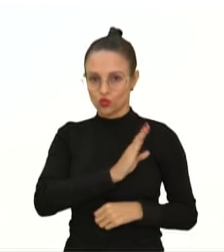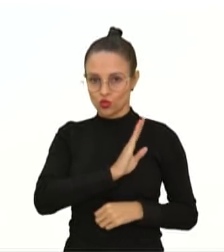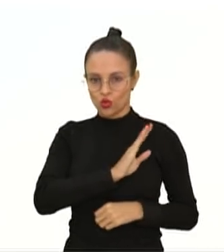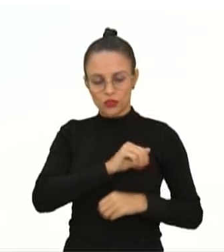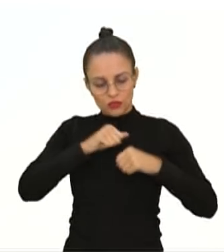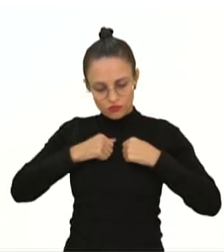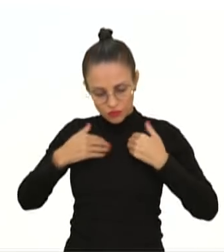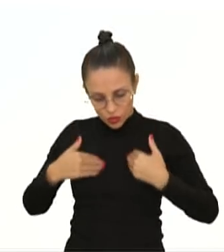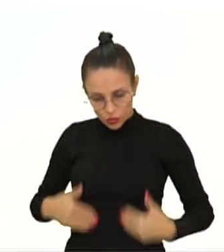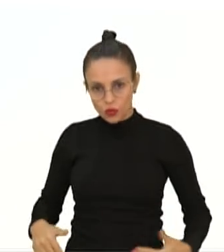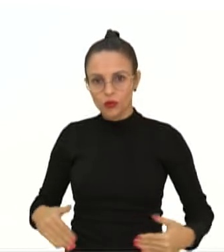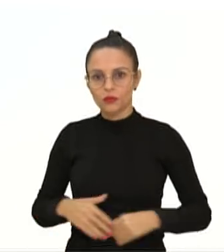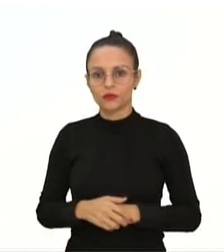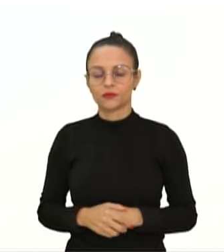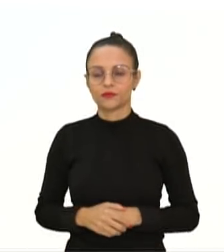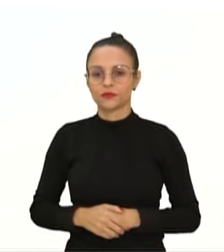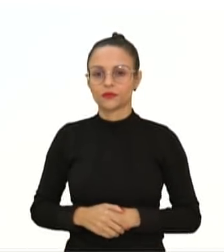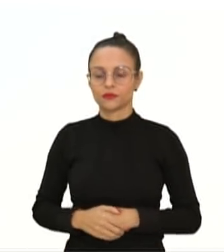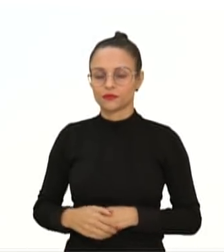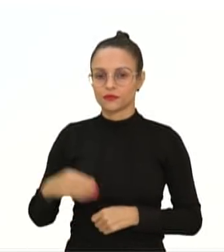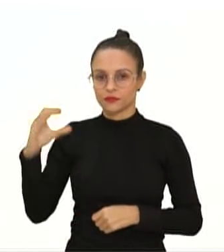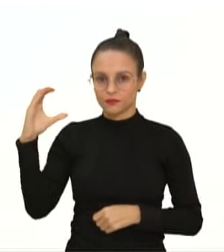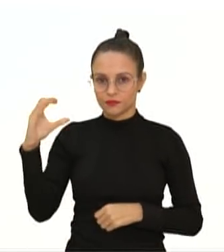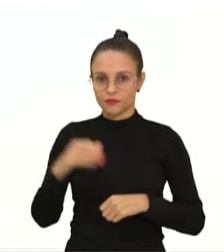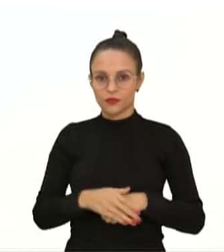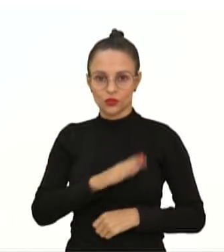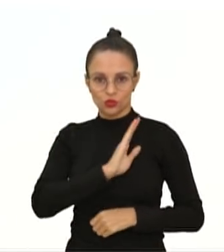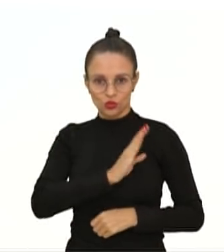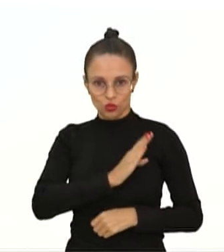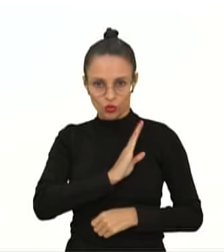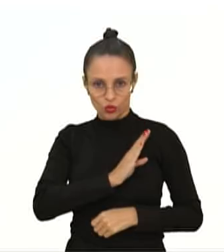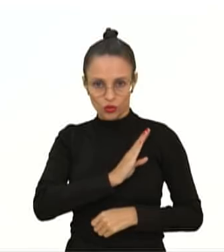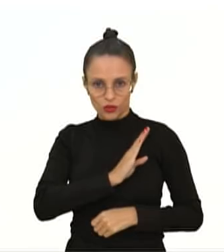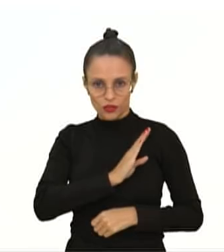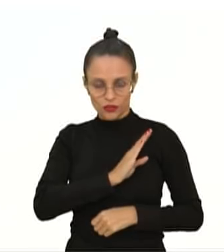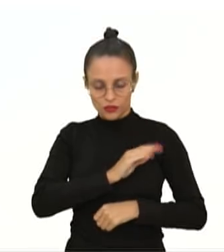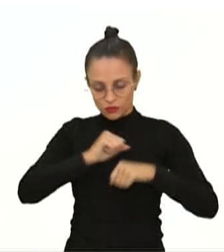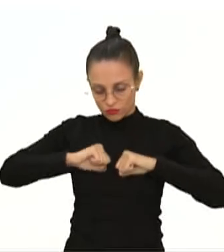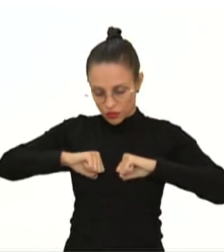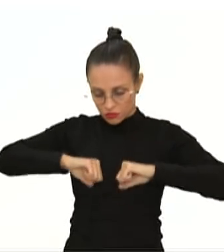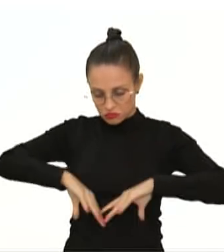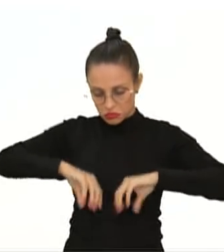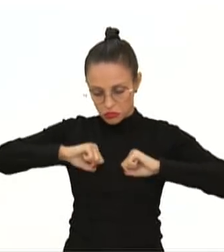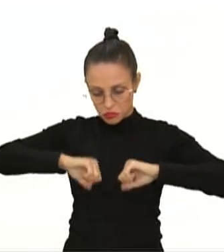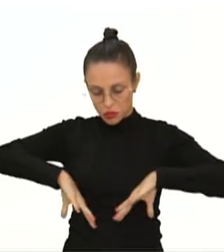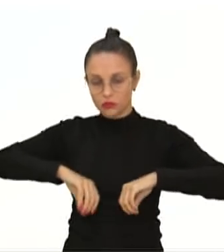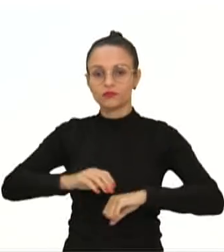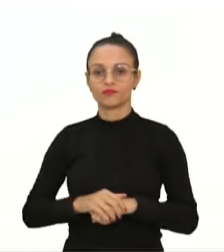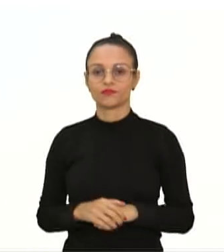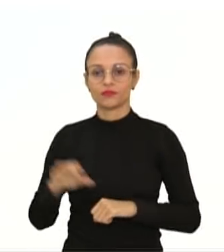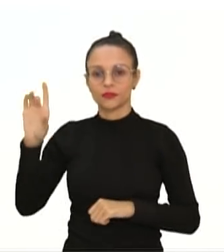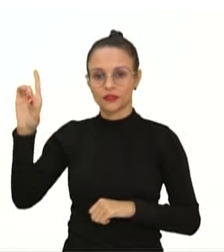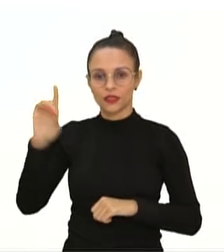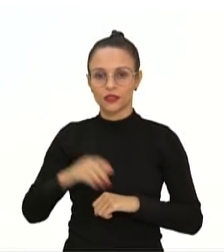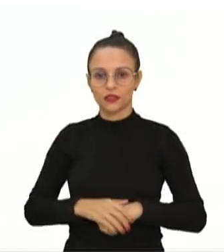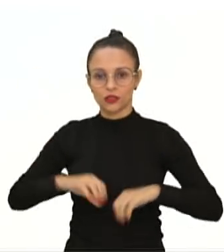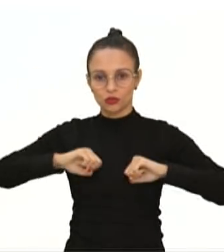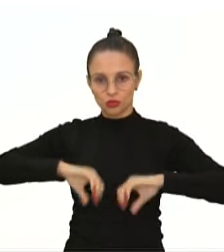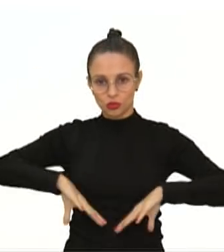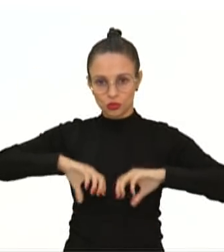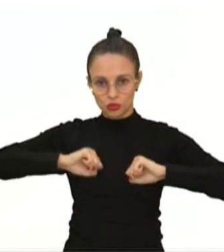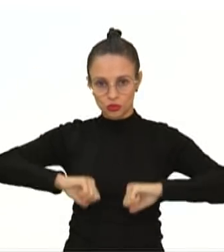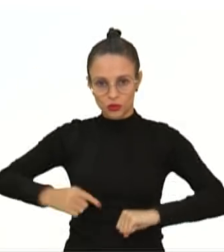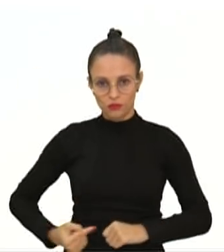coração para o corpo. A alternativa C, do coração para os pulmões. Ou seria a D, dos pulmões para